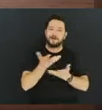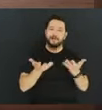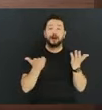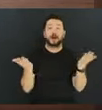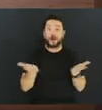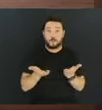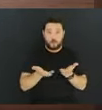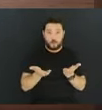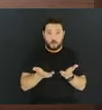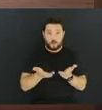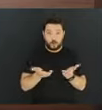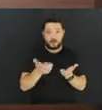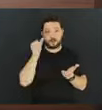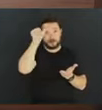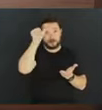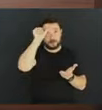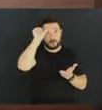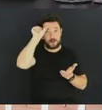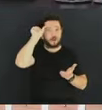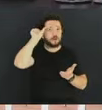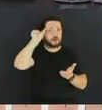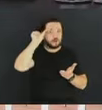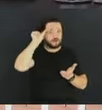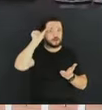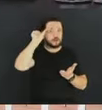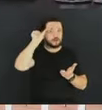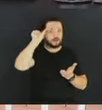que proceda frente à mesa a entrega do